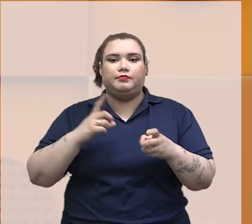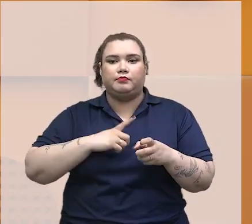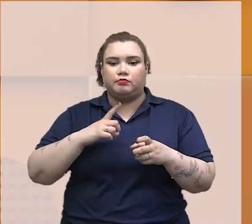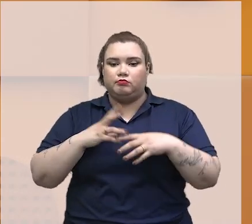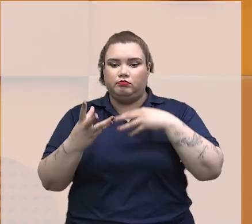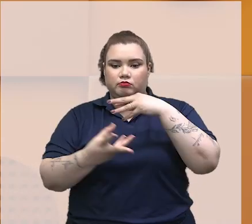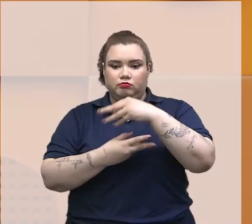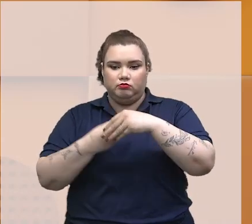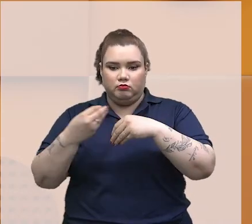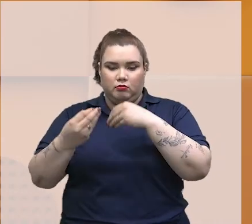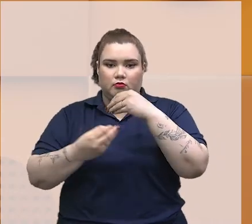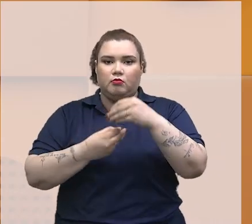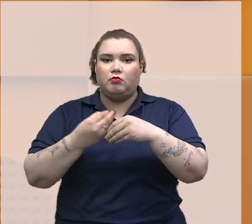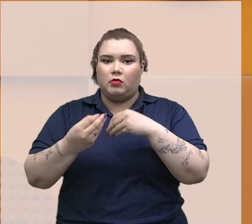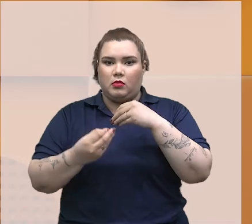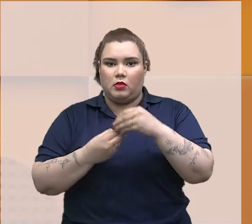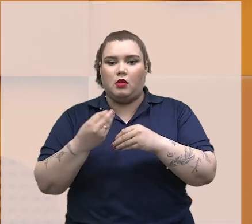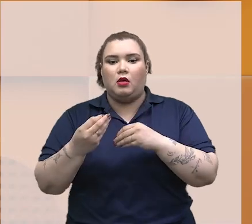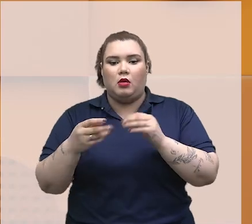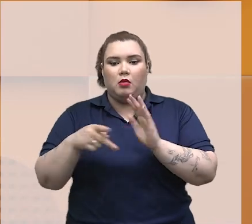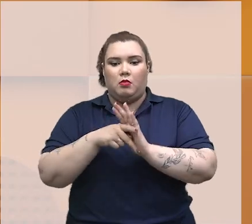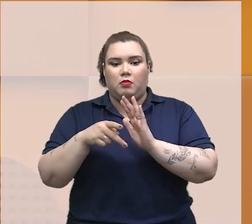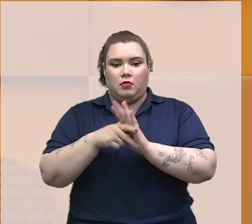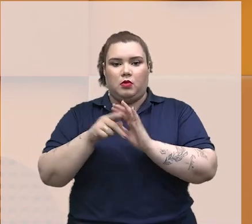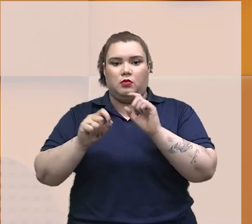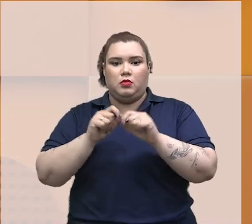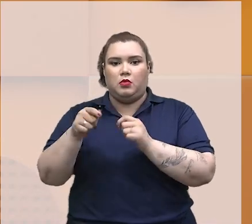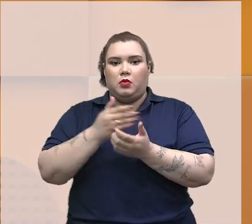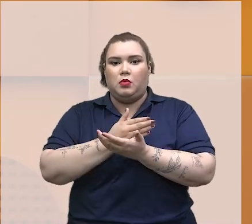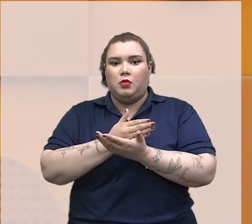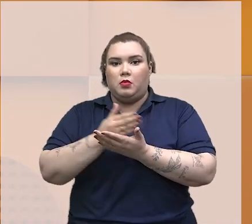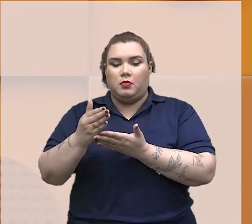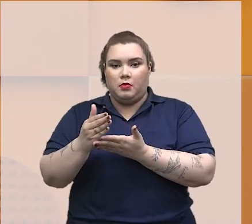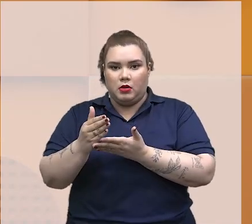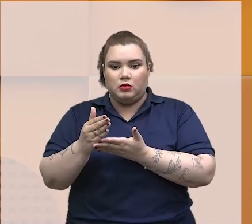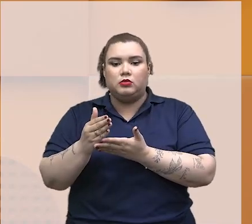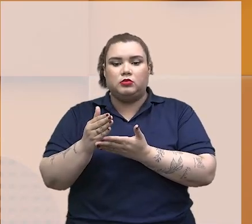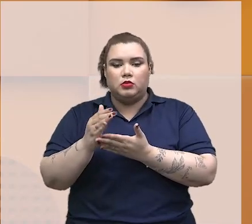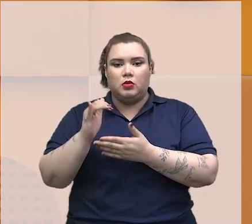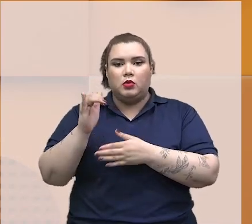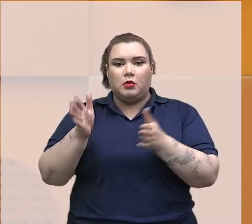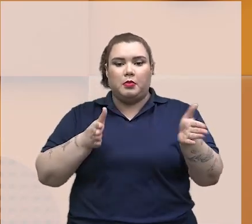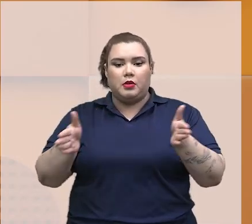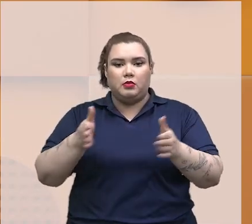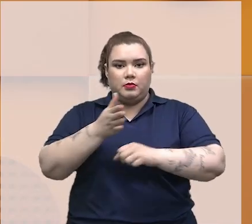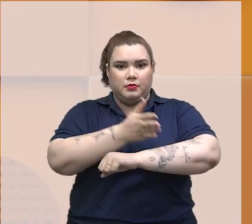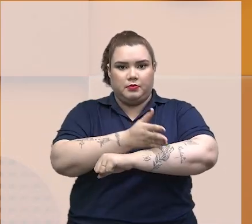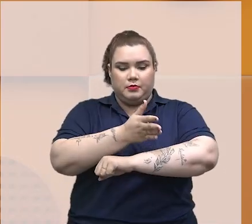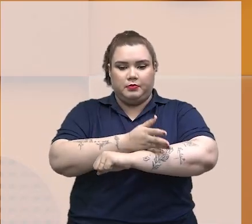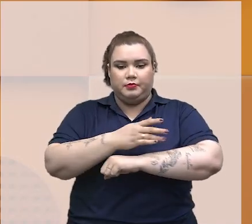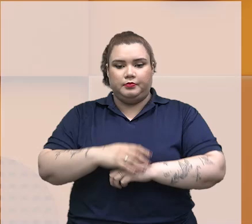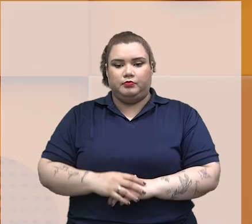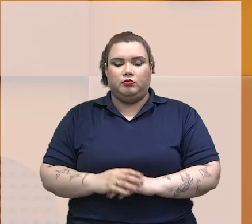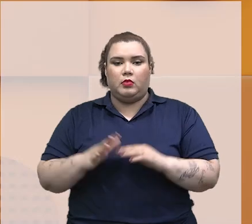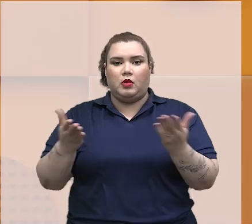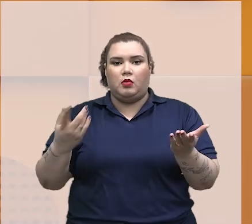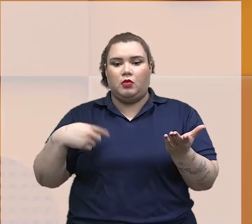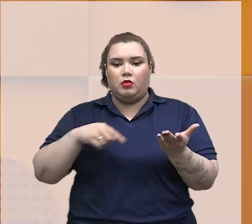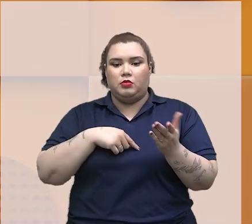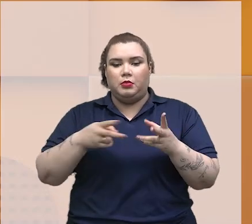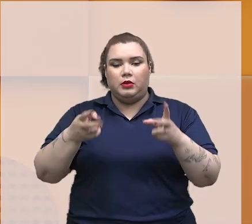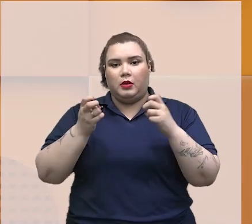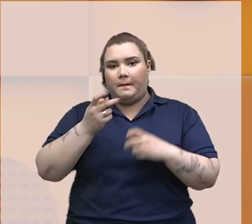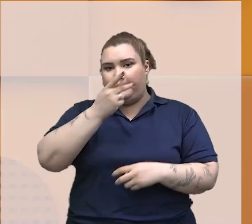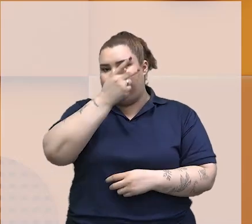então aí tipicamente ligada então a esse início de Idade Média, aonde, né, vamos ver então agora aquela